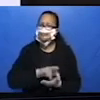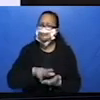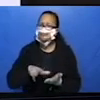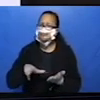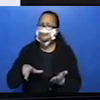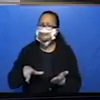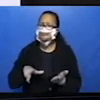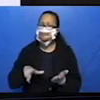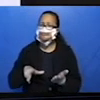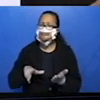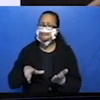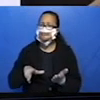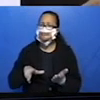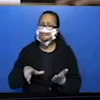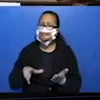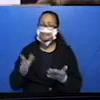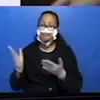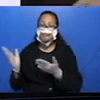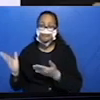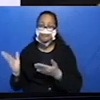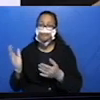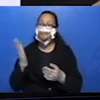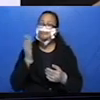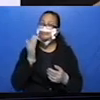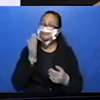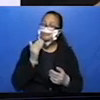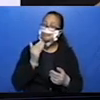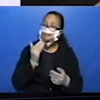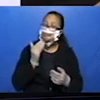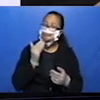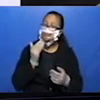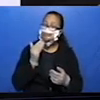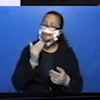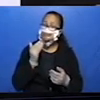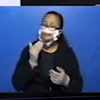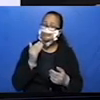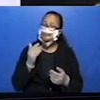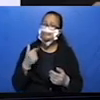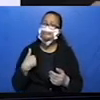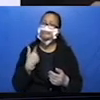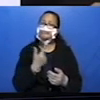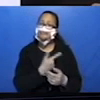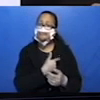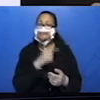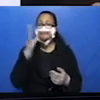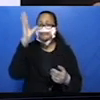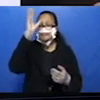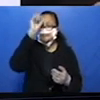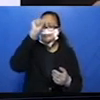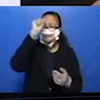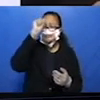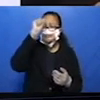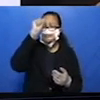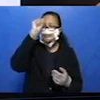variedades. Esses alimentos que estão como exemplo, a gente vai aprender quais